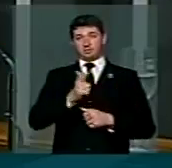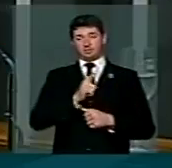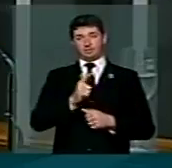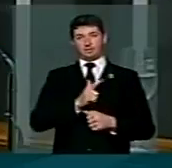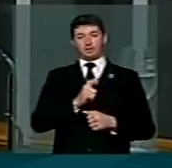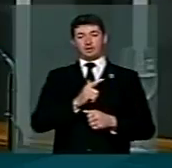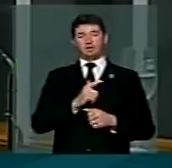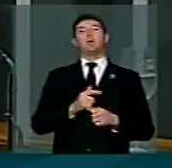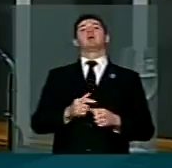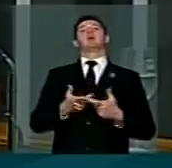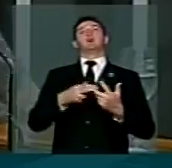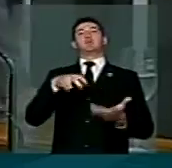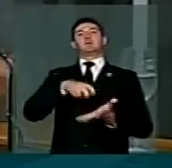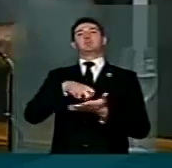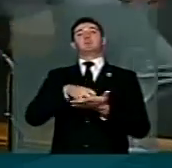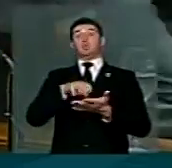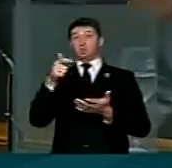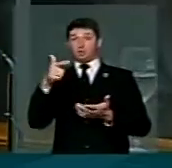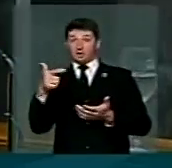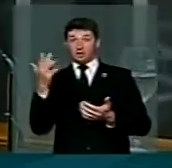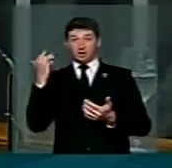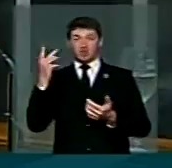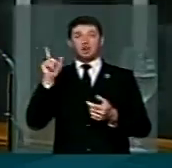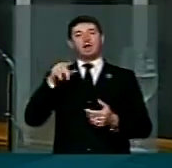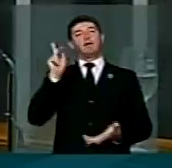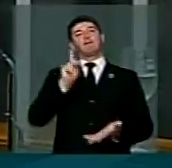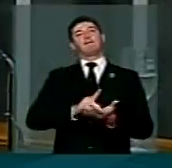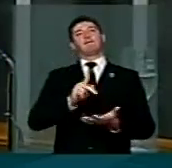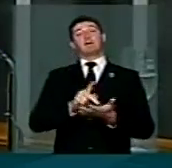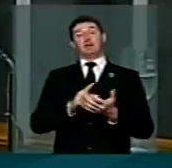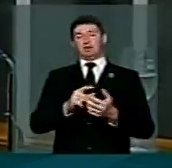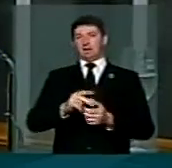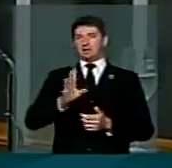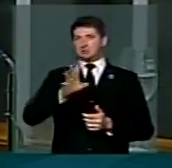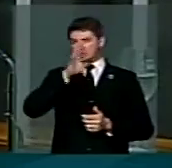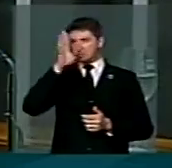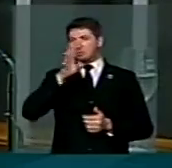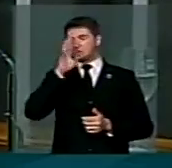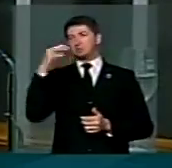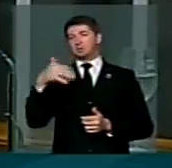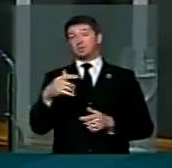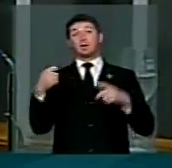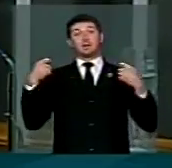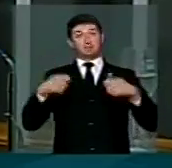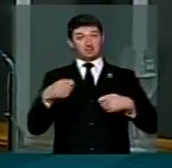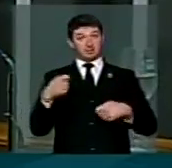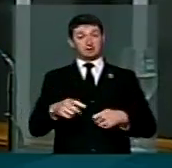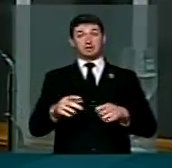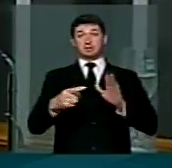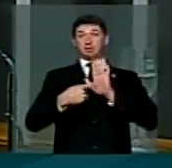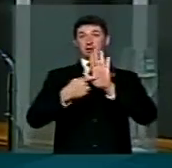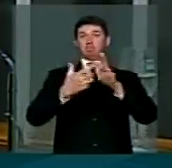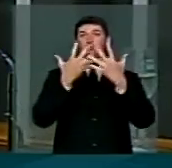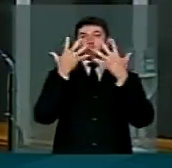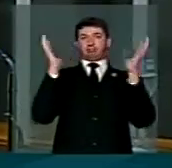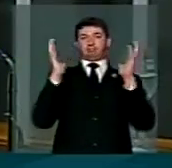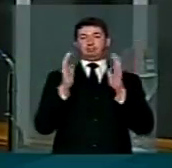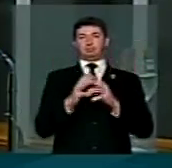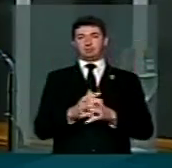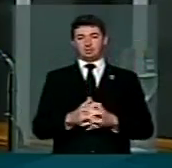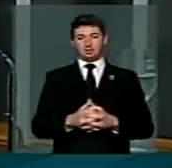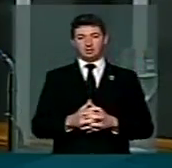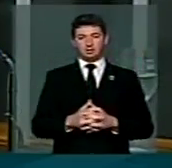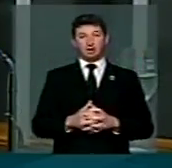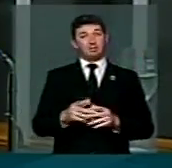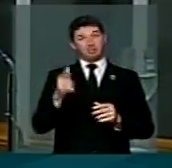um véu de impunidade, uma verdade tenebrosa que precisa ser revelada para que